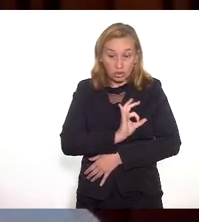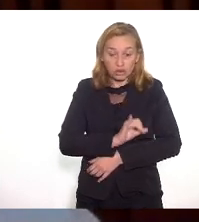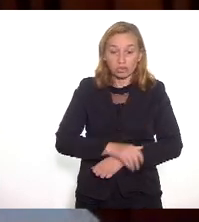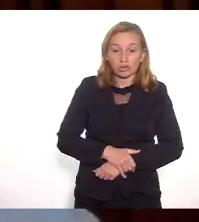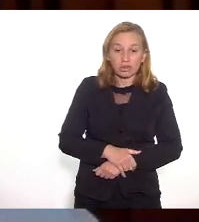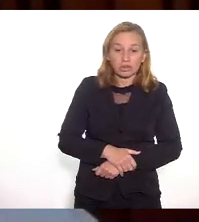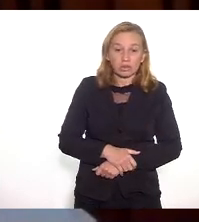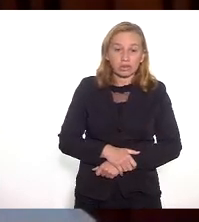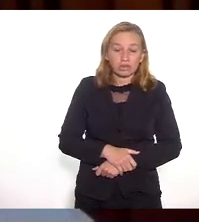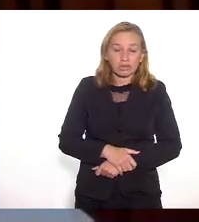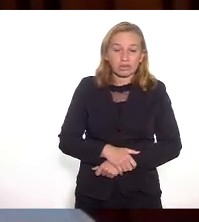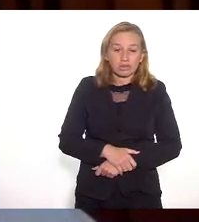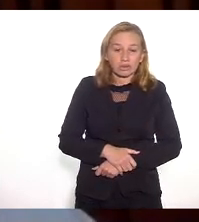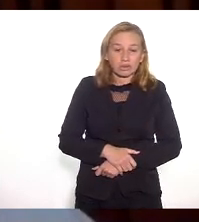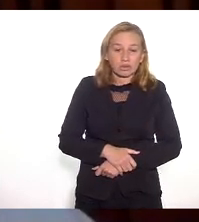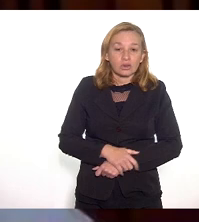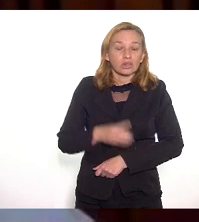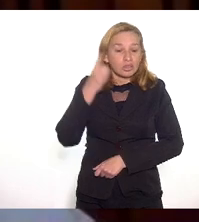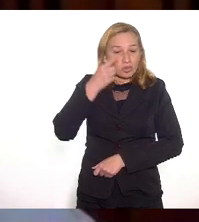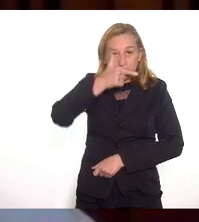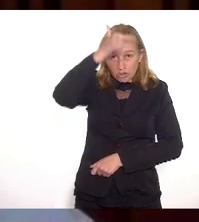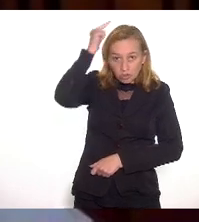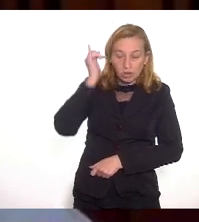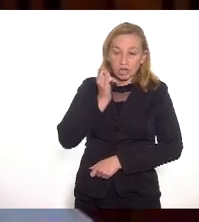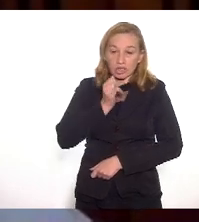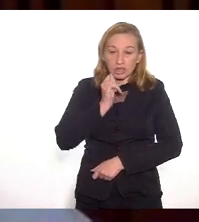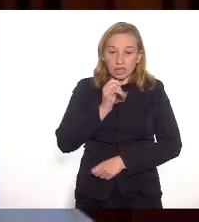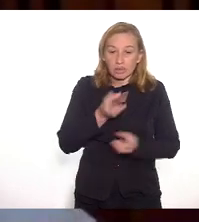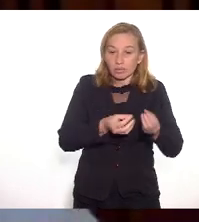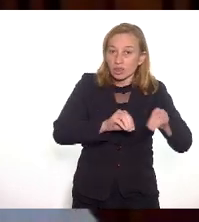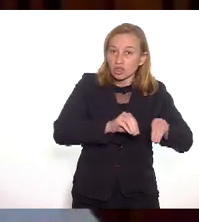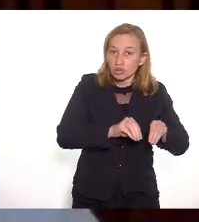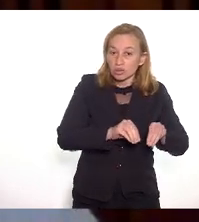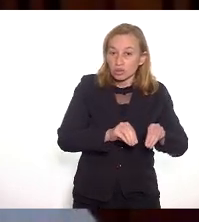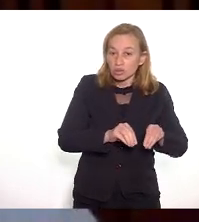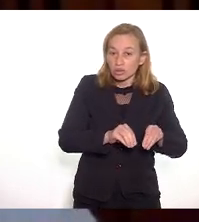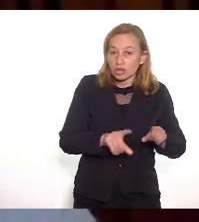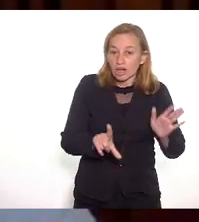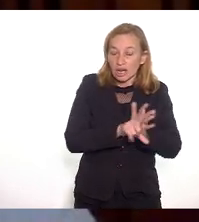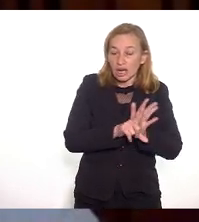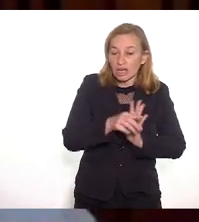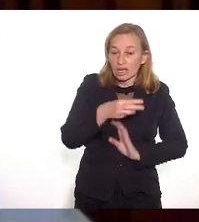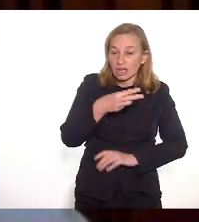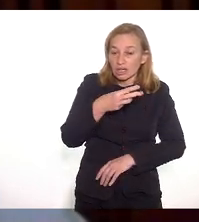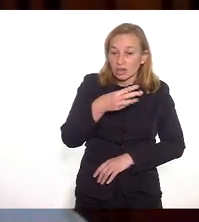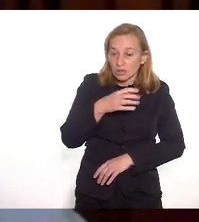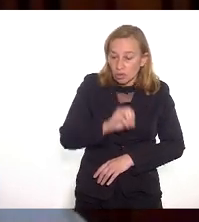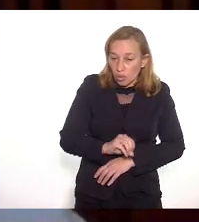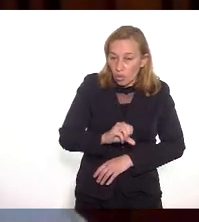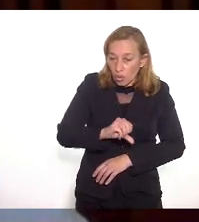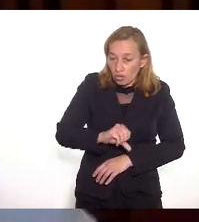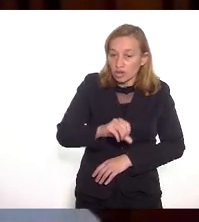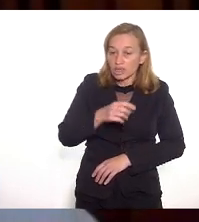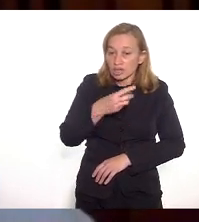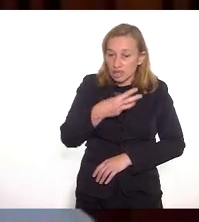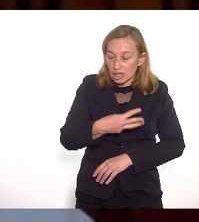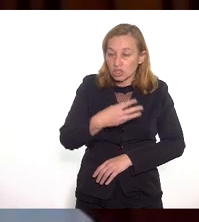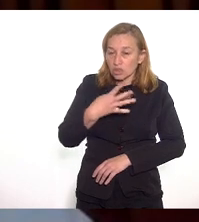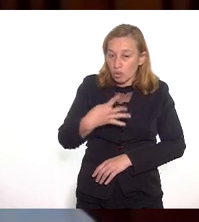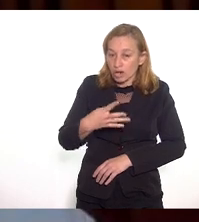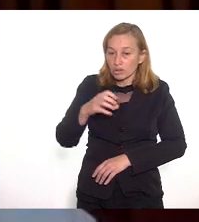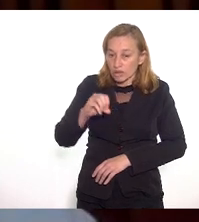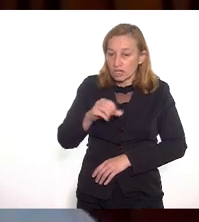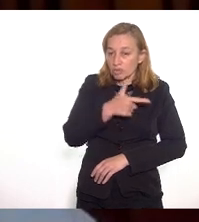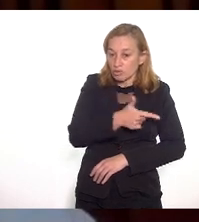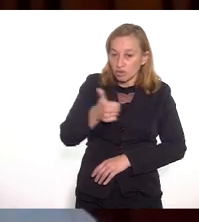parecer do relator deputado Luiz Paulo, pela prejudicabilidade por conta da lei 9340 de